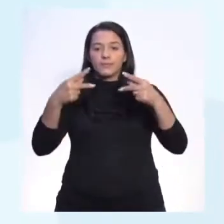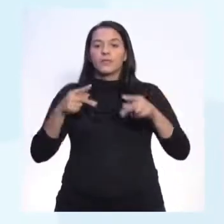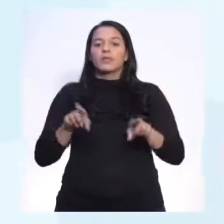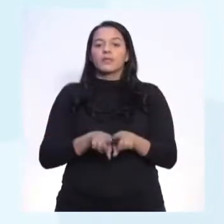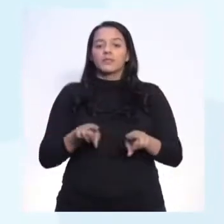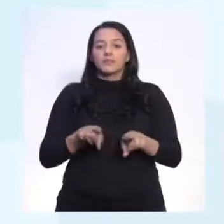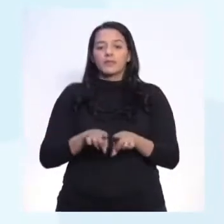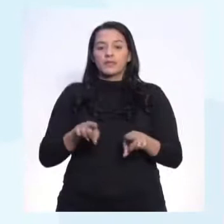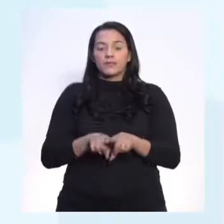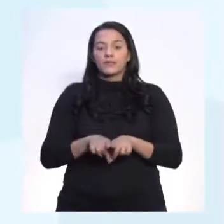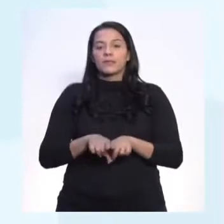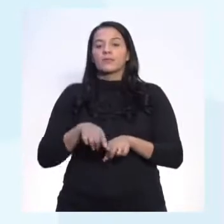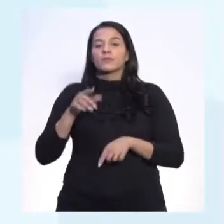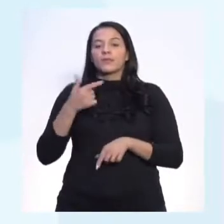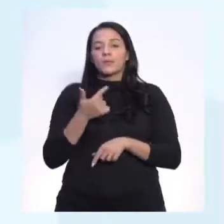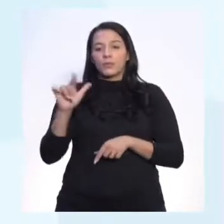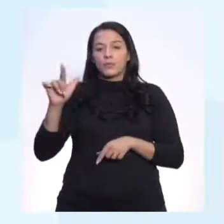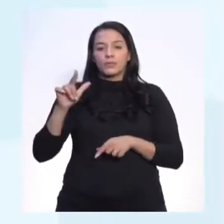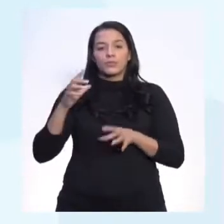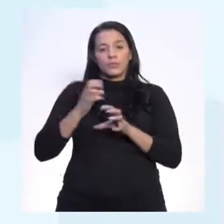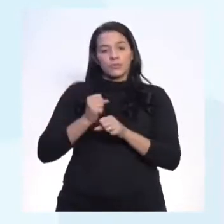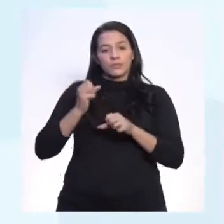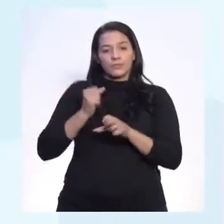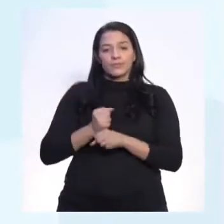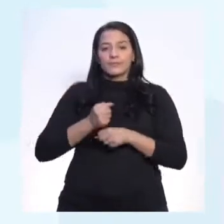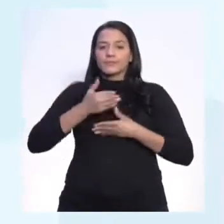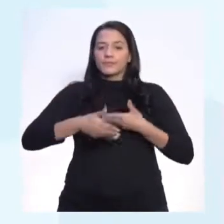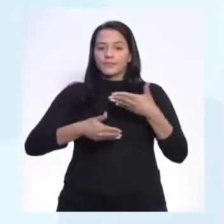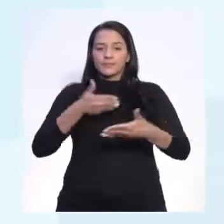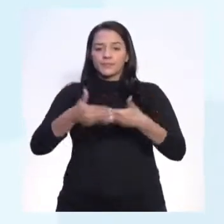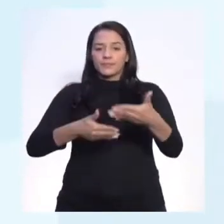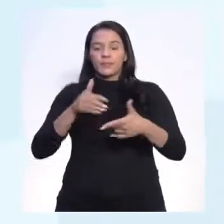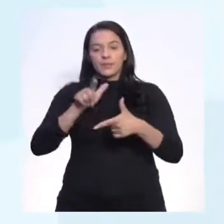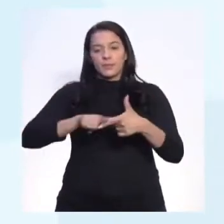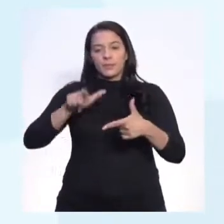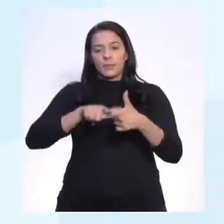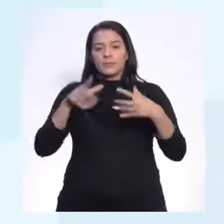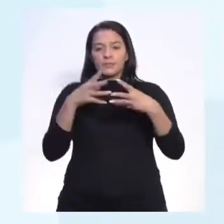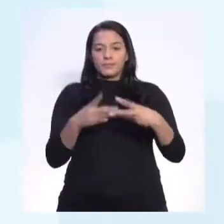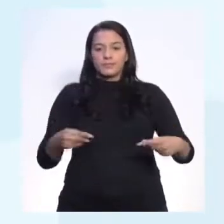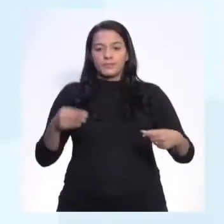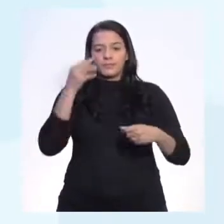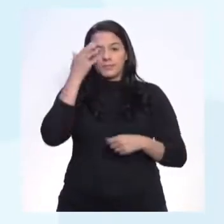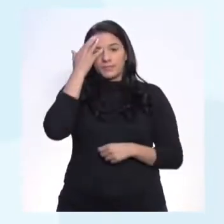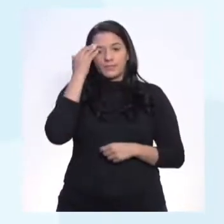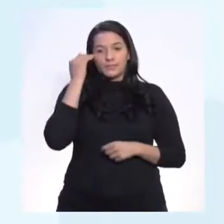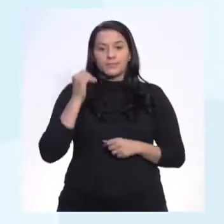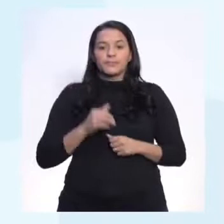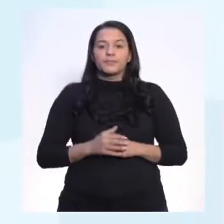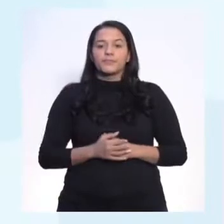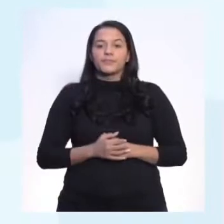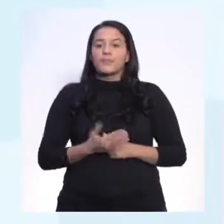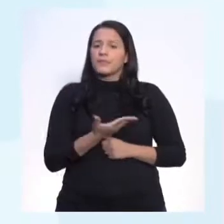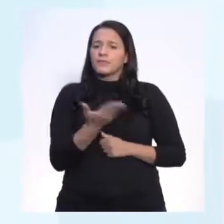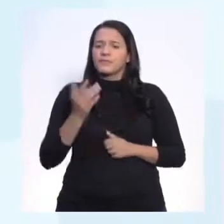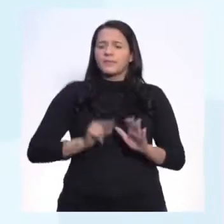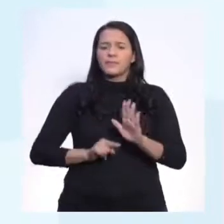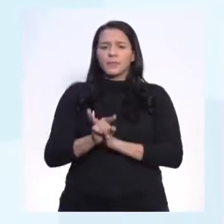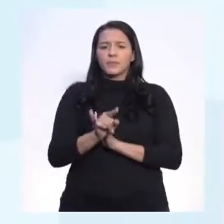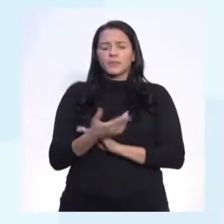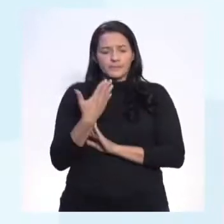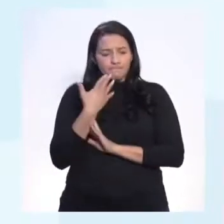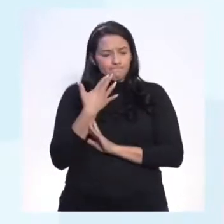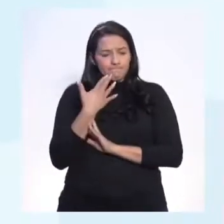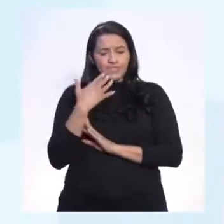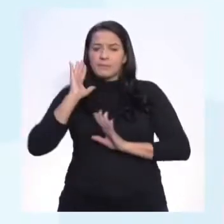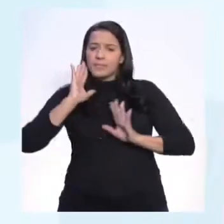princípio aditivo da contagem na resolução de problemas. Aí você pode perguntar, professora, mas eu